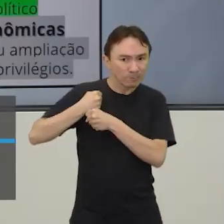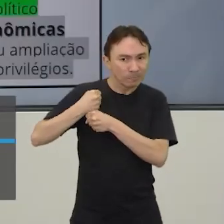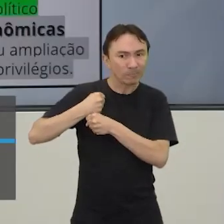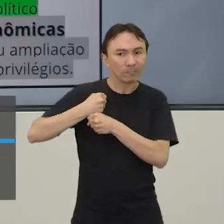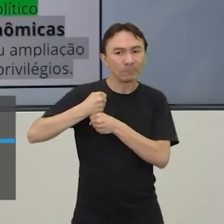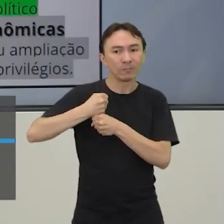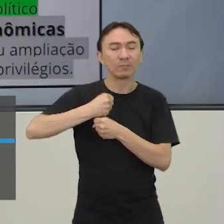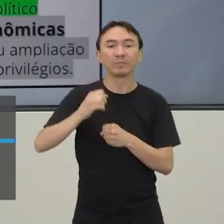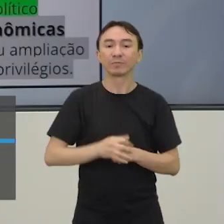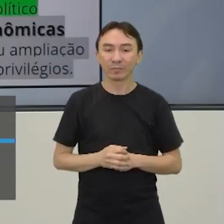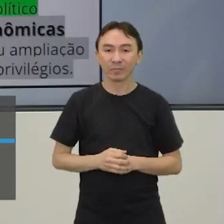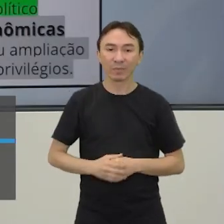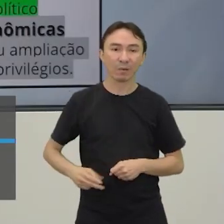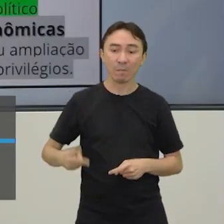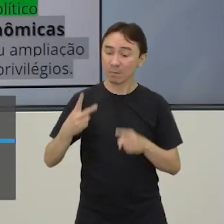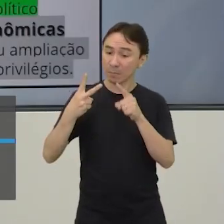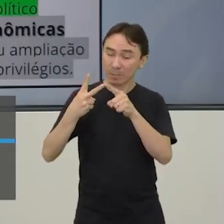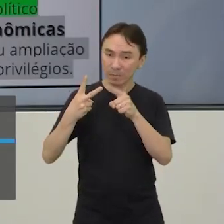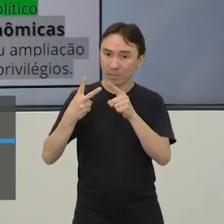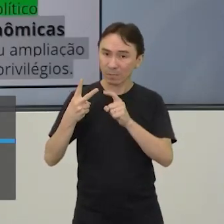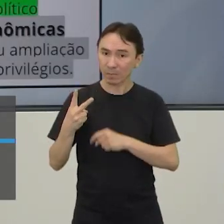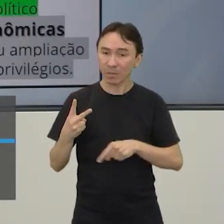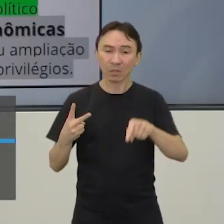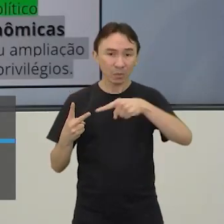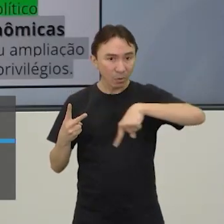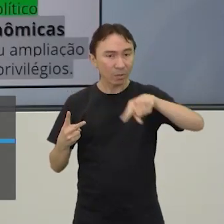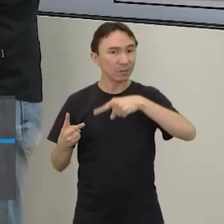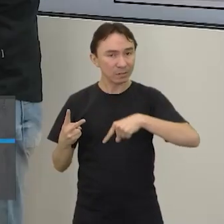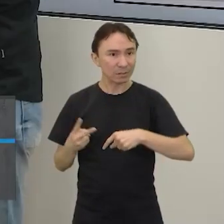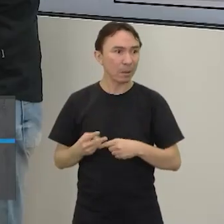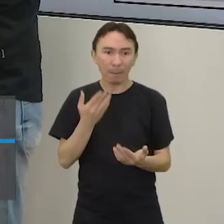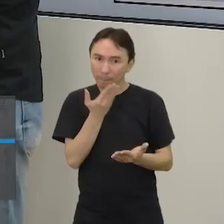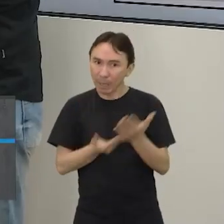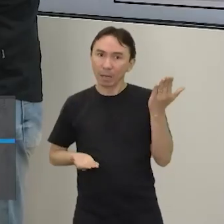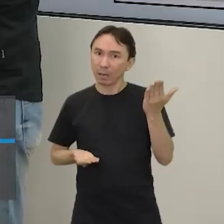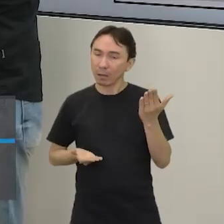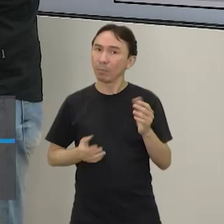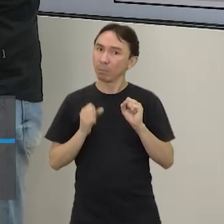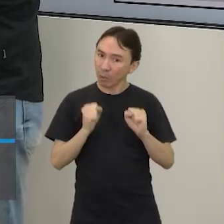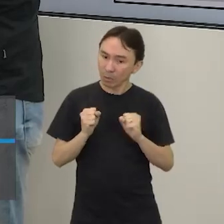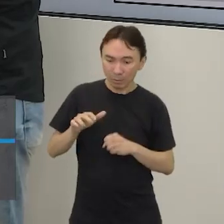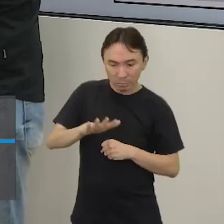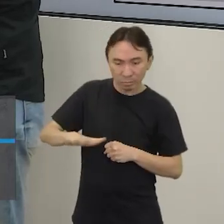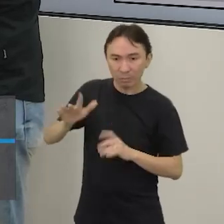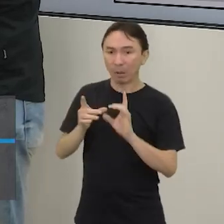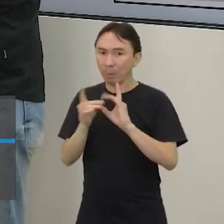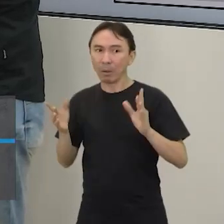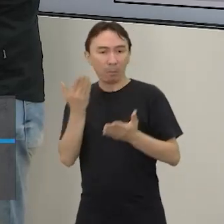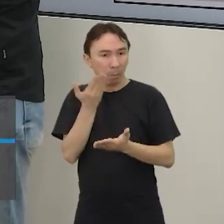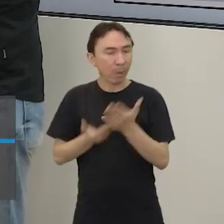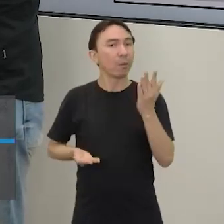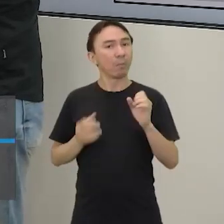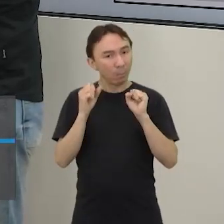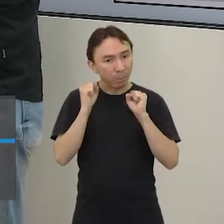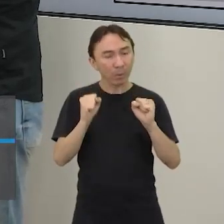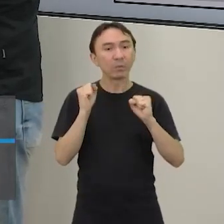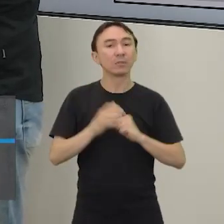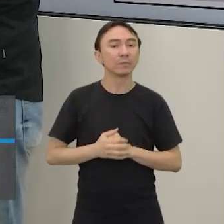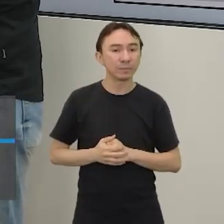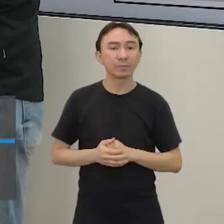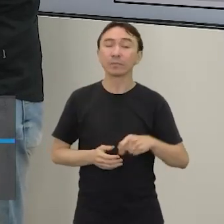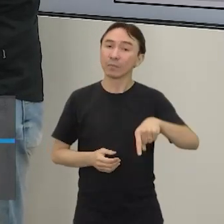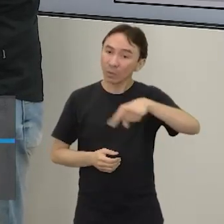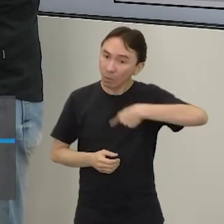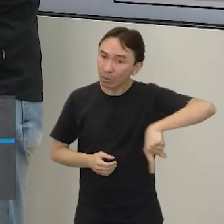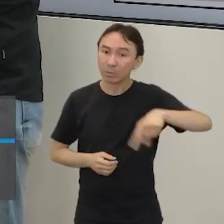que nada nos garante que a gente não perca o ambiente democrático. Por isso que a gente precisa ter bem concebido dentro da gente, através